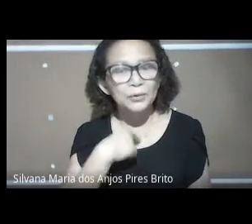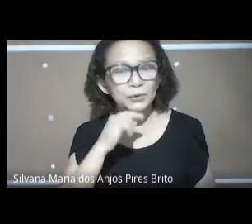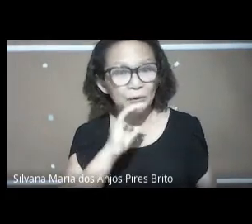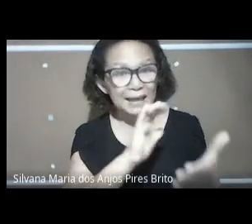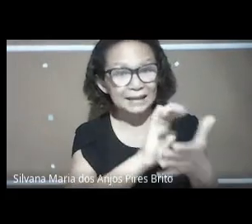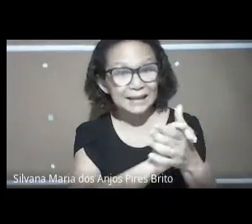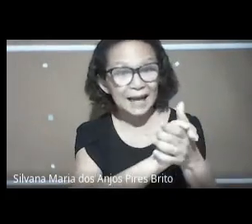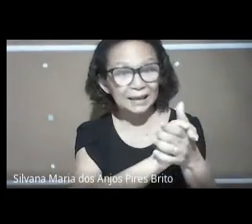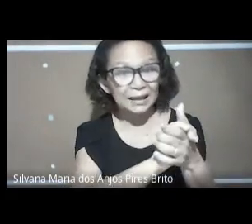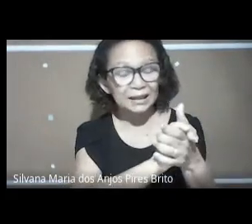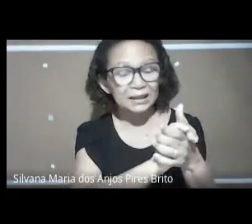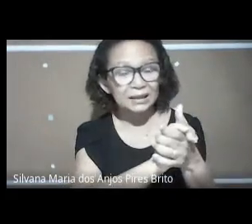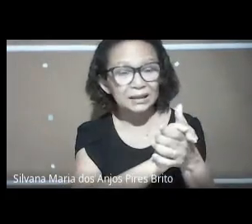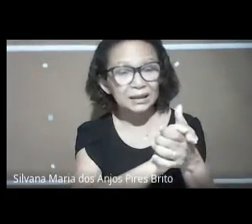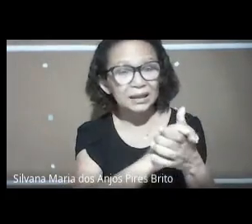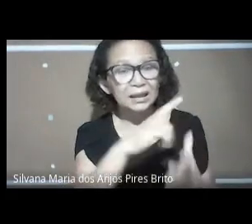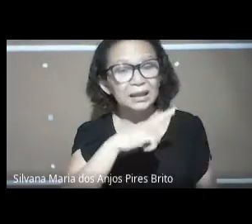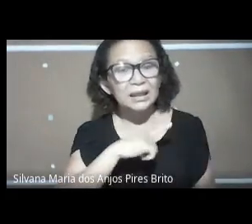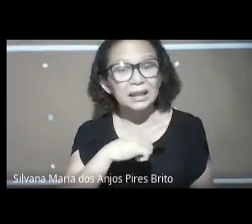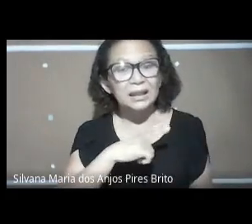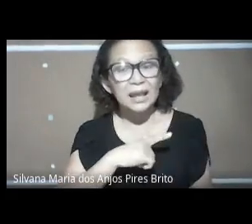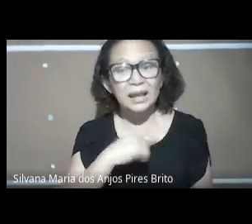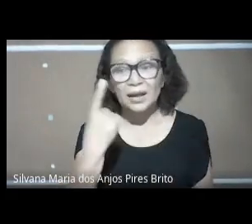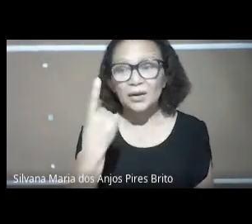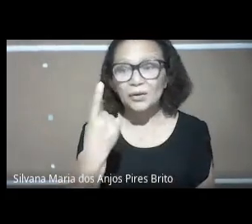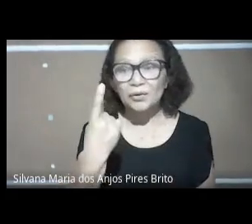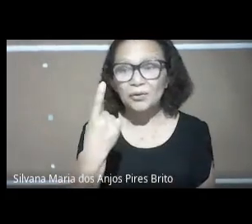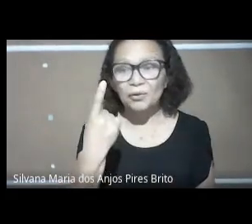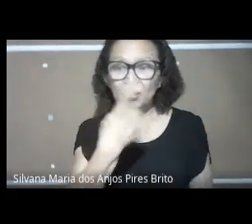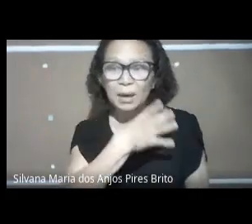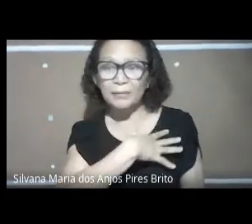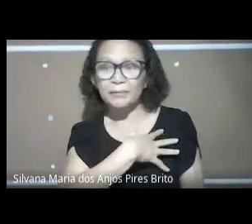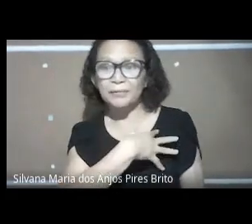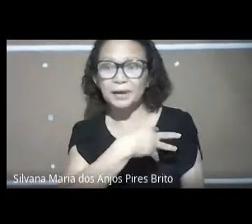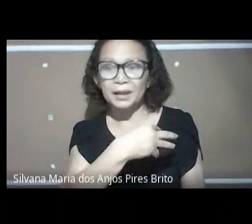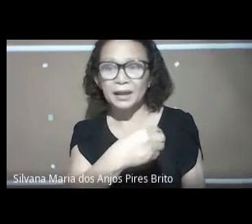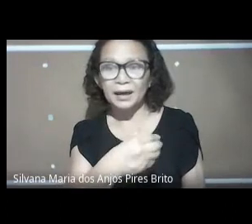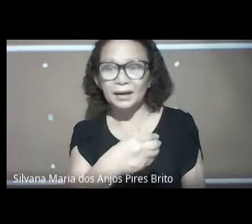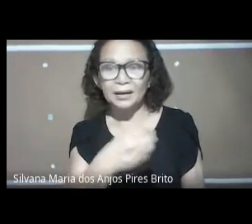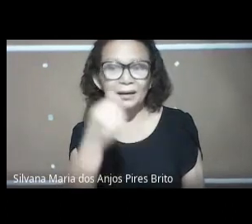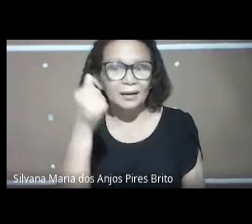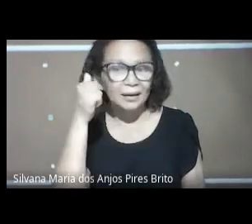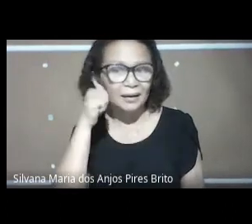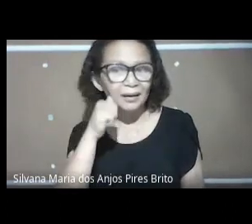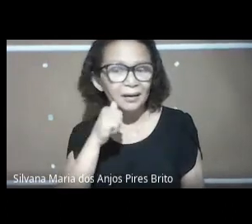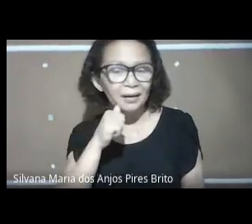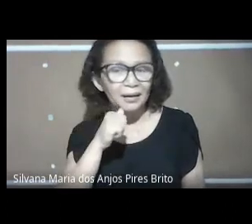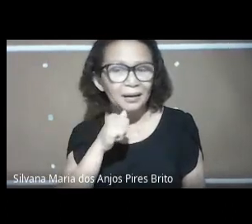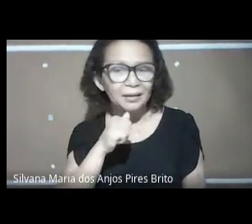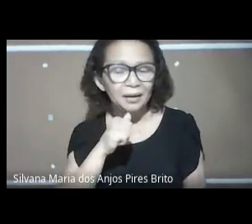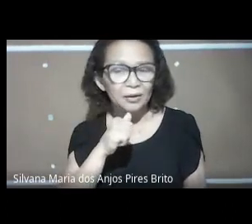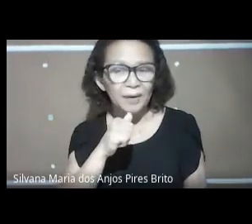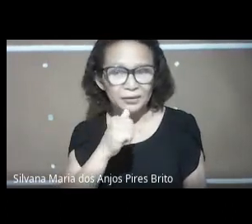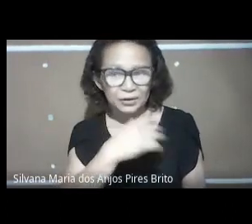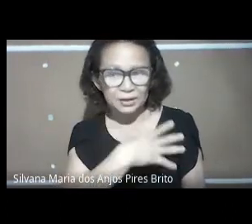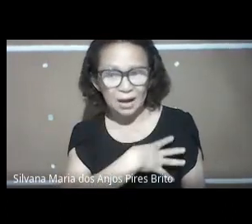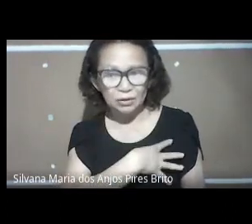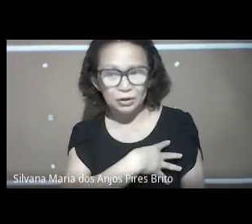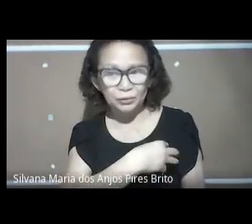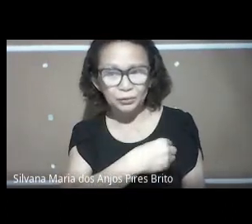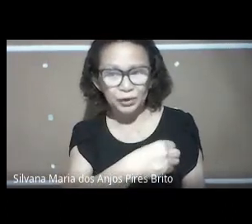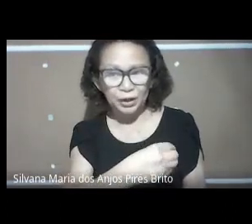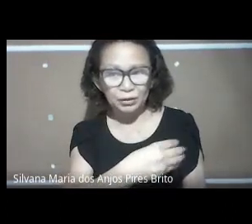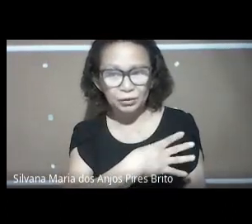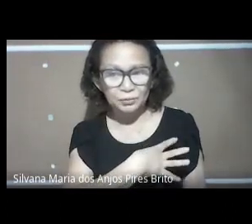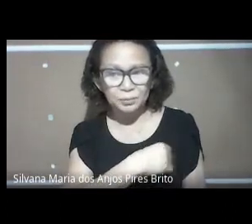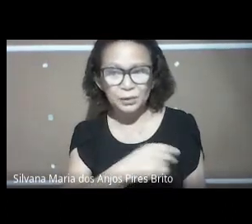Eu sou casada, tenho uma filha. Então, eu faço o sinal